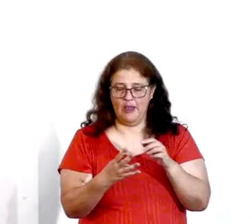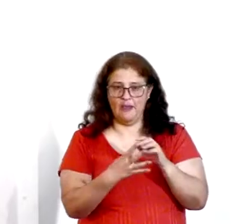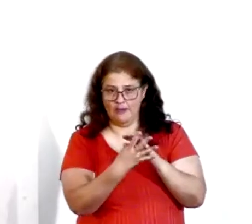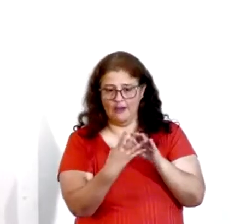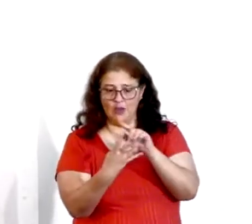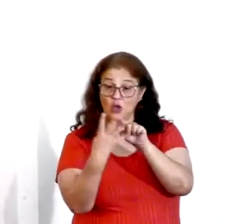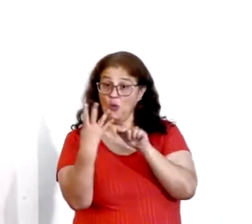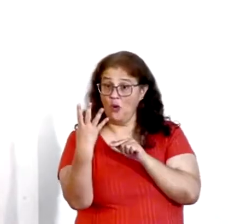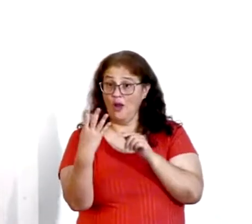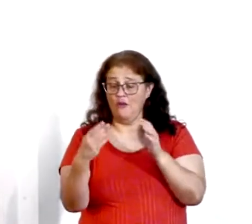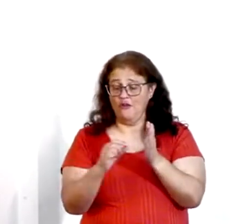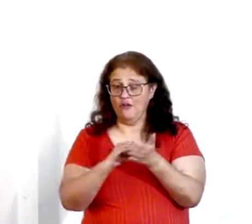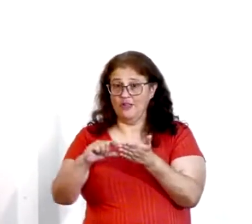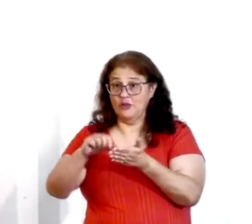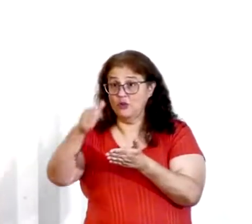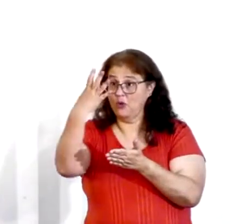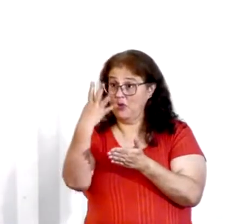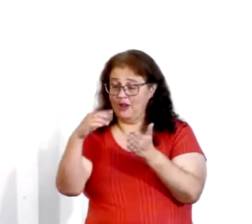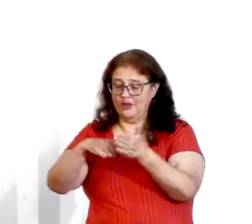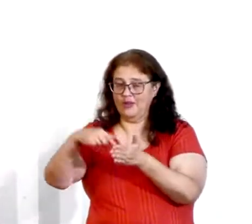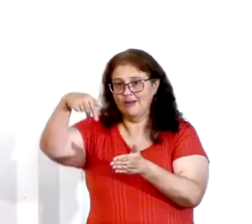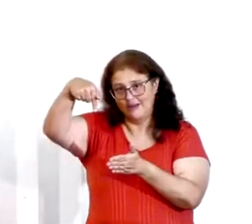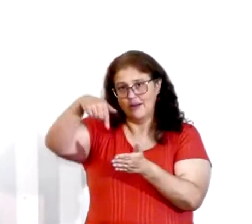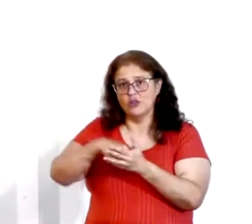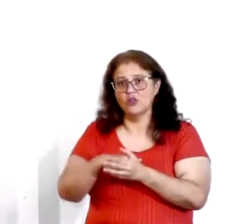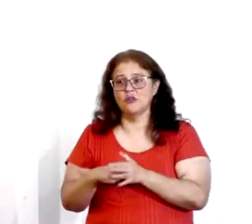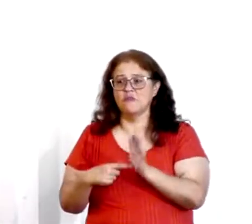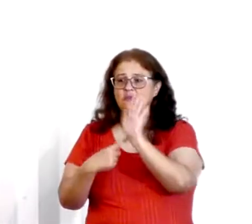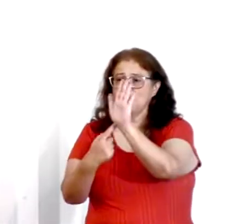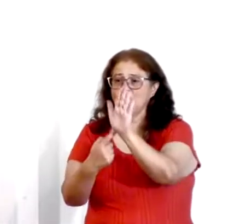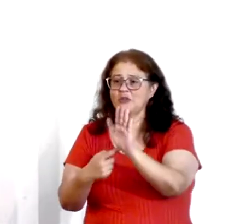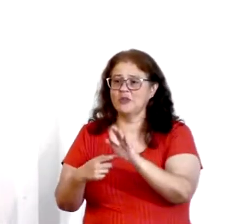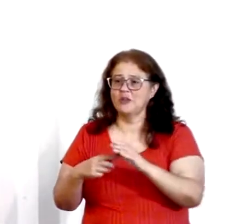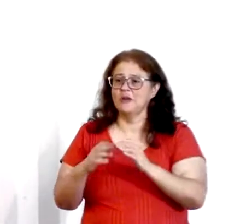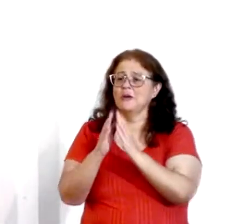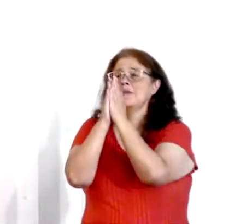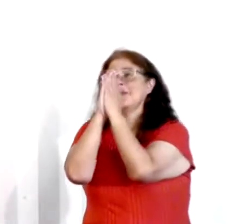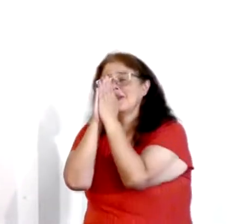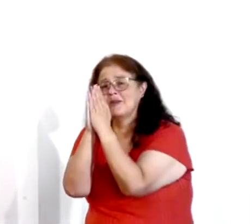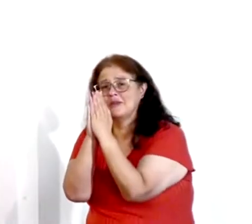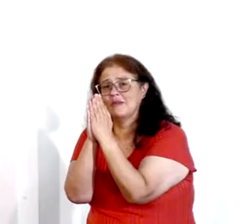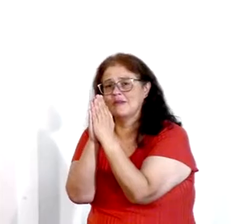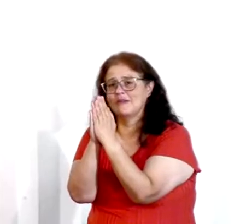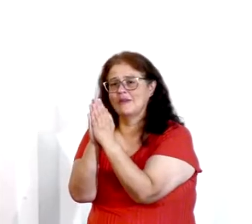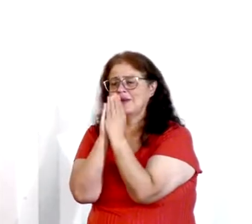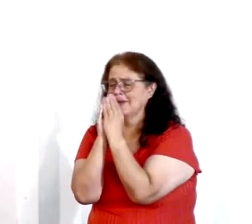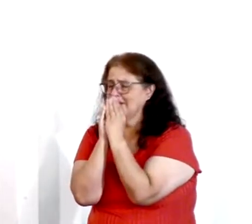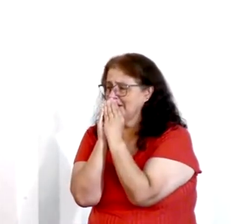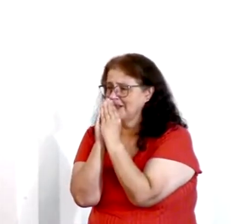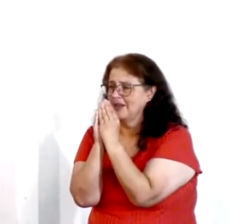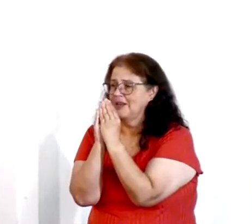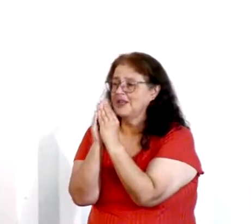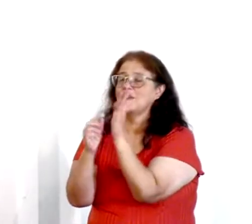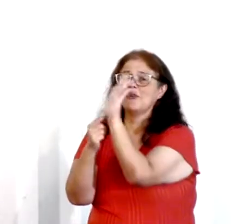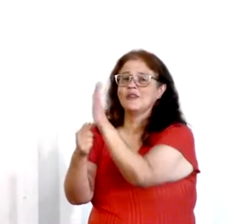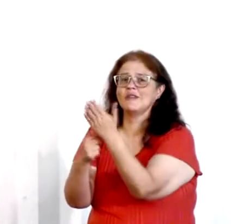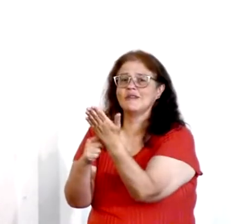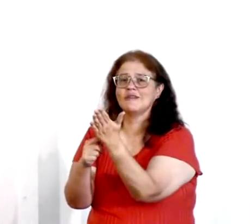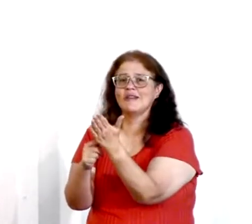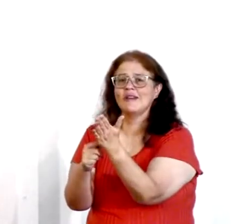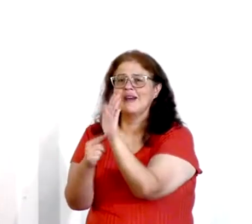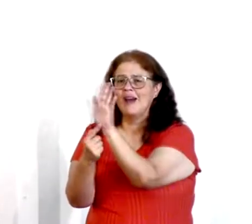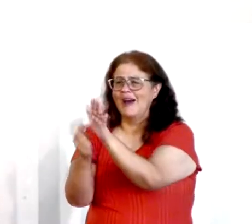nos mostram uma súplica, uma oração que recorre à compaixão de Deus, à graça de Deus,